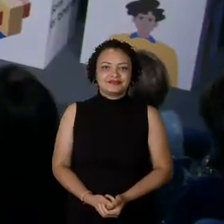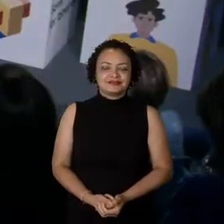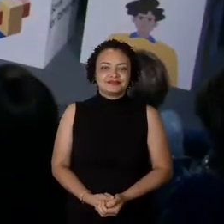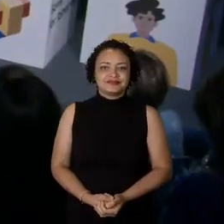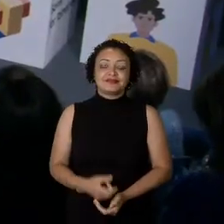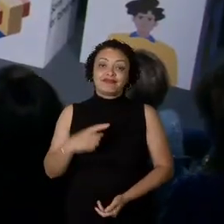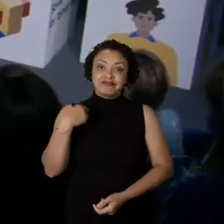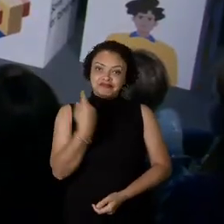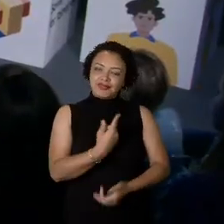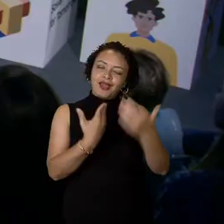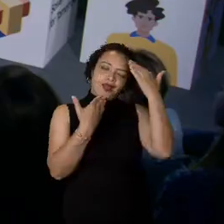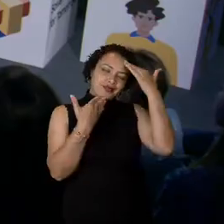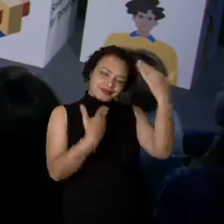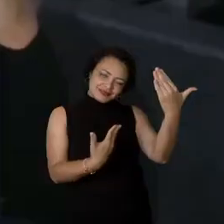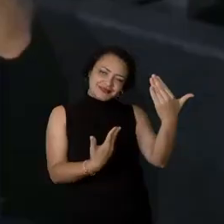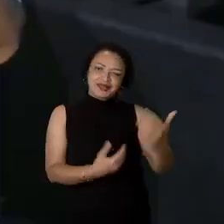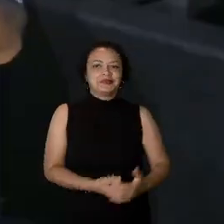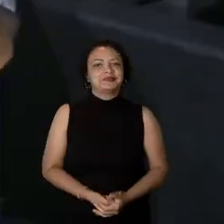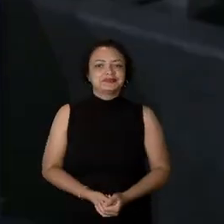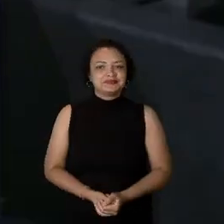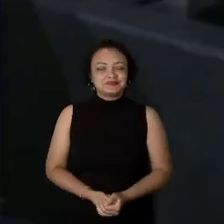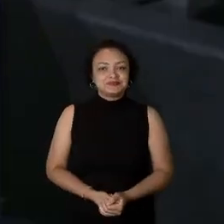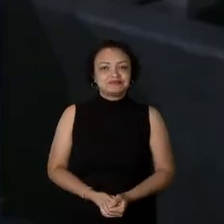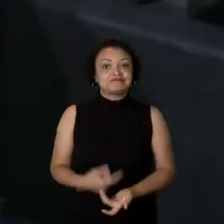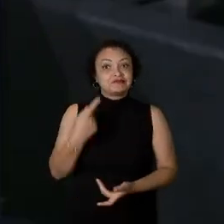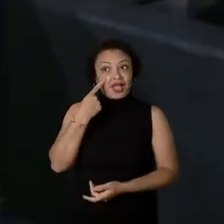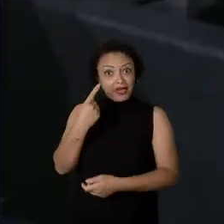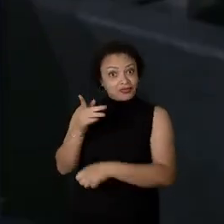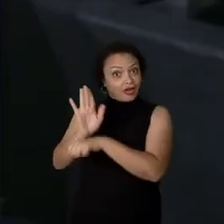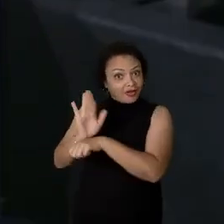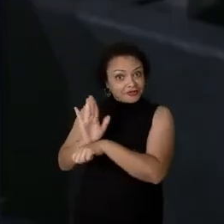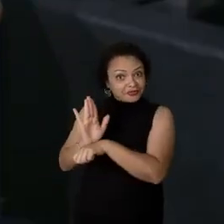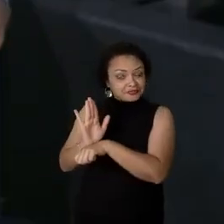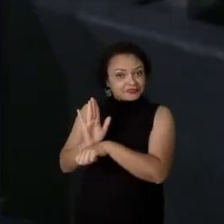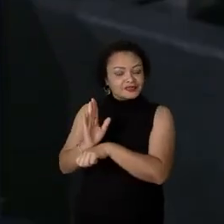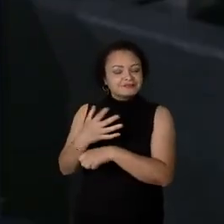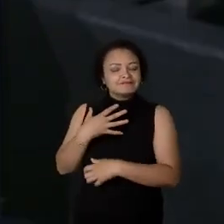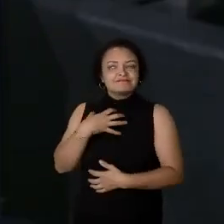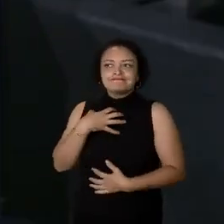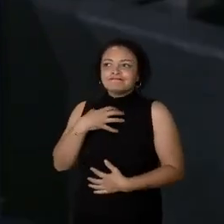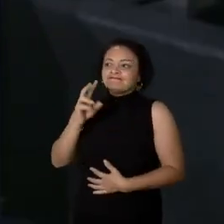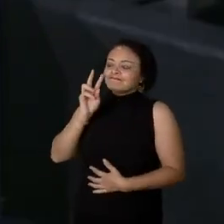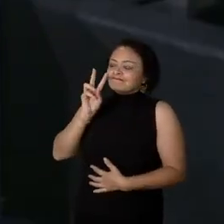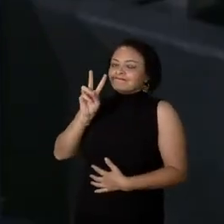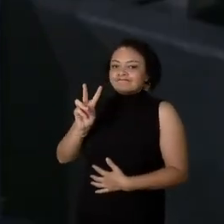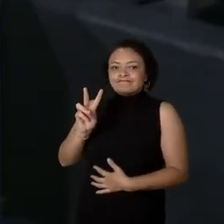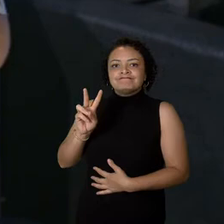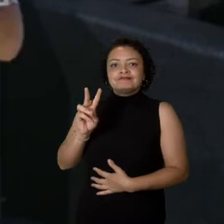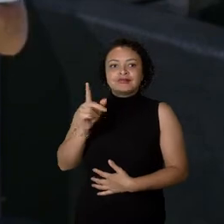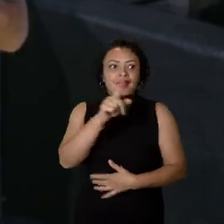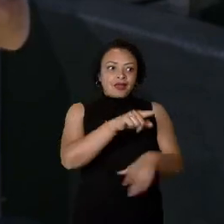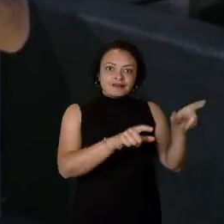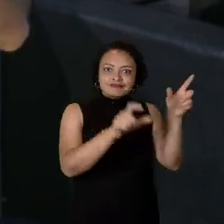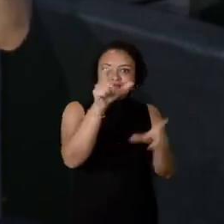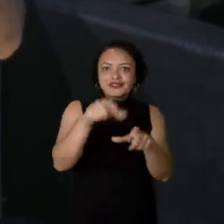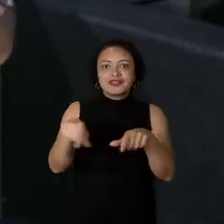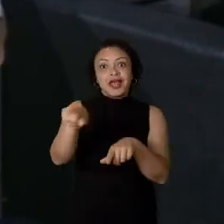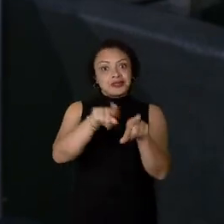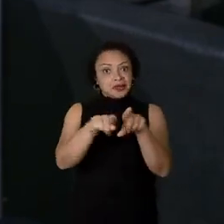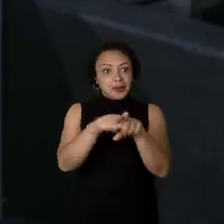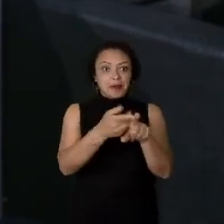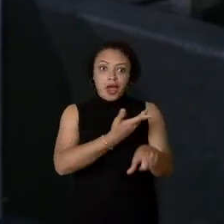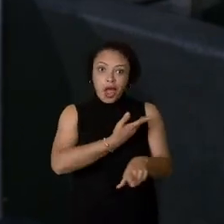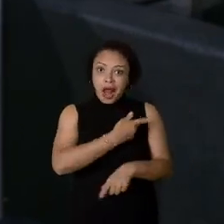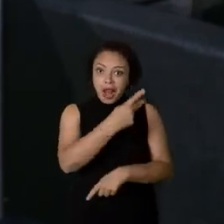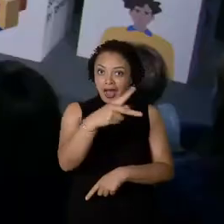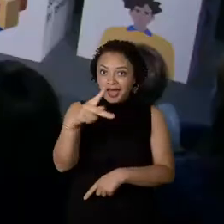Nós que agradecemos, né? Esses vídeos inspiram não só a vocês, os colegas de vocês, mas eu